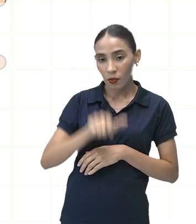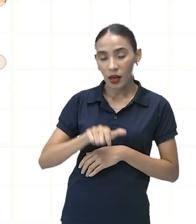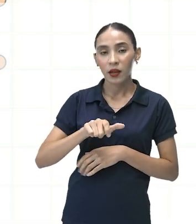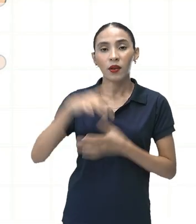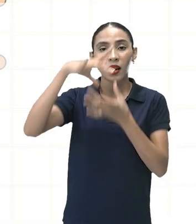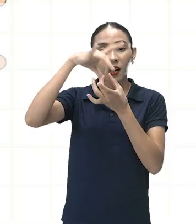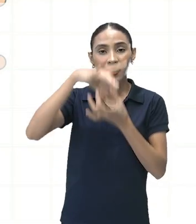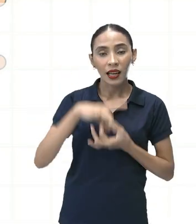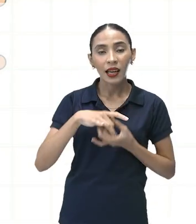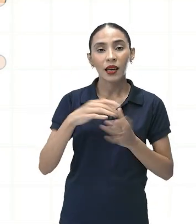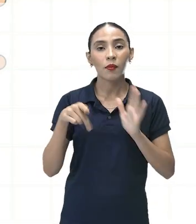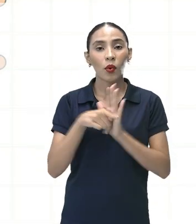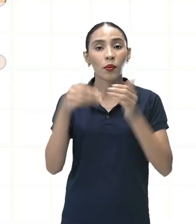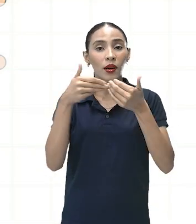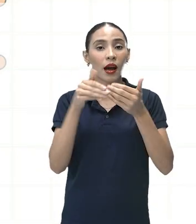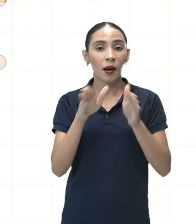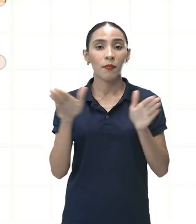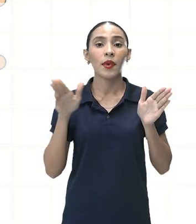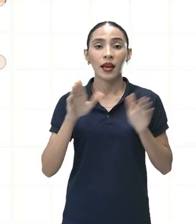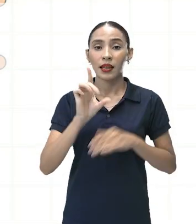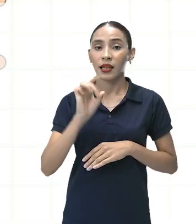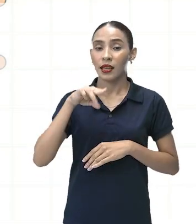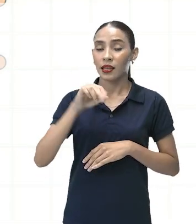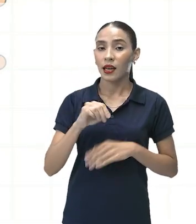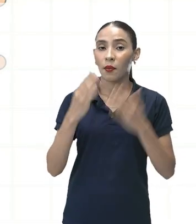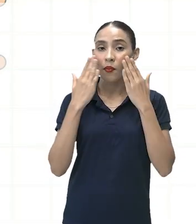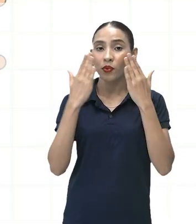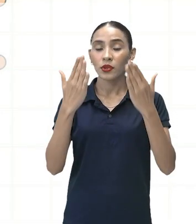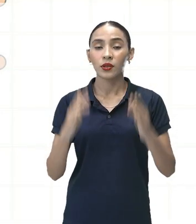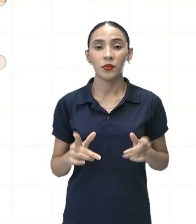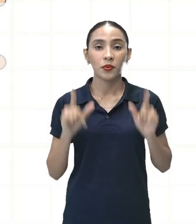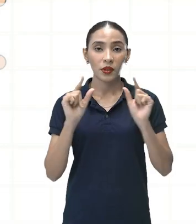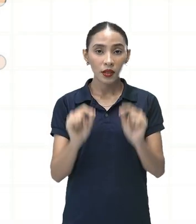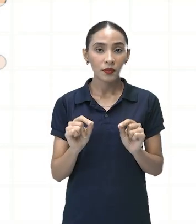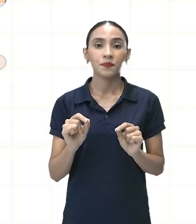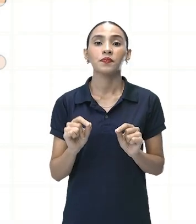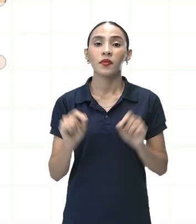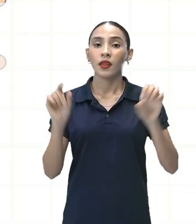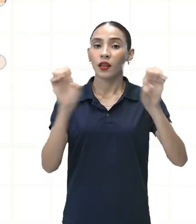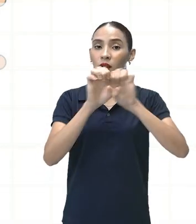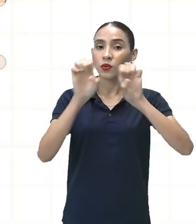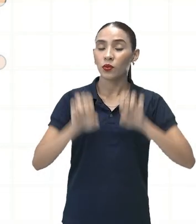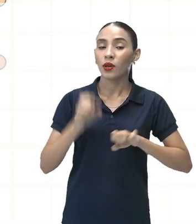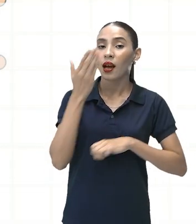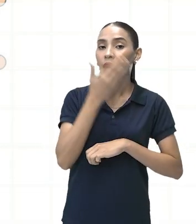aqui na imagem ao meio, já a cadeia de DNA aberta,